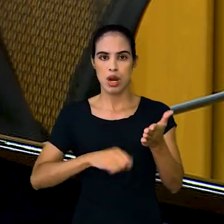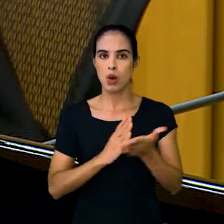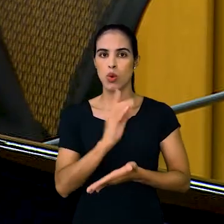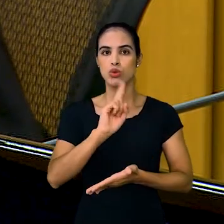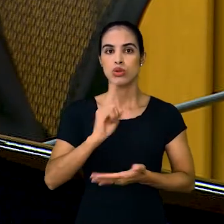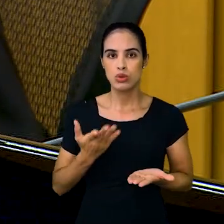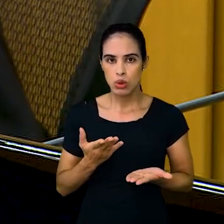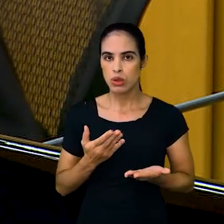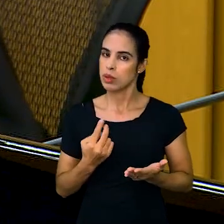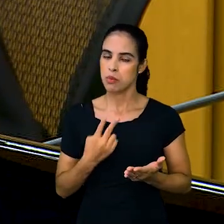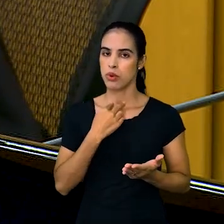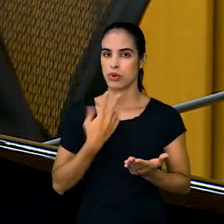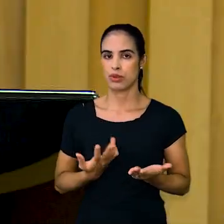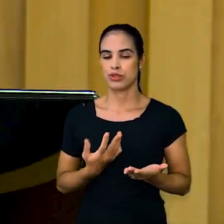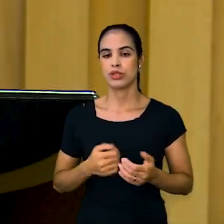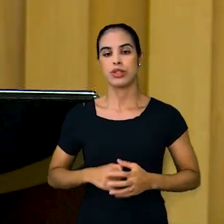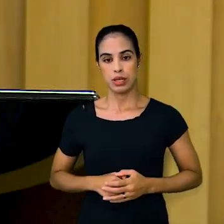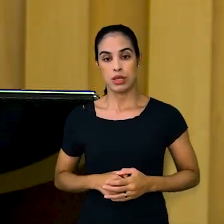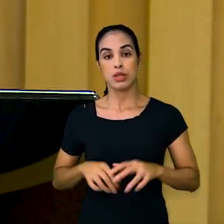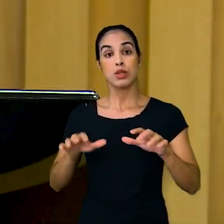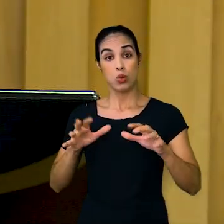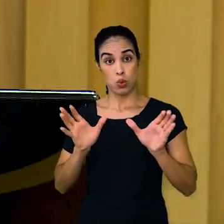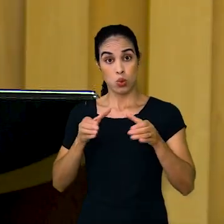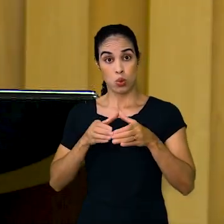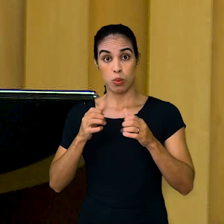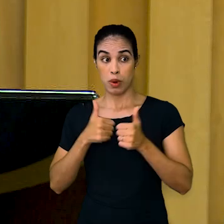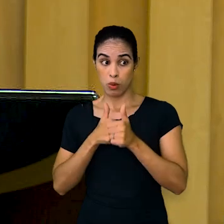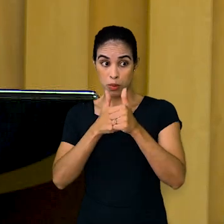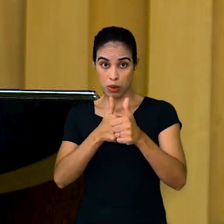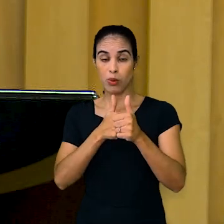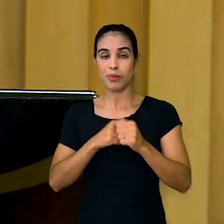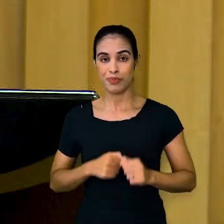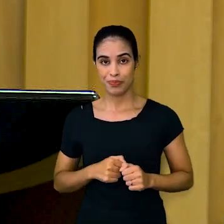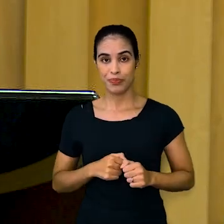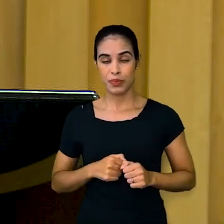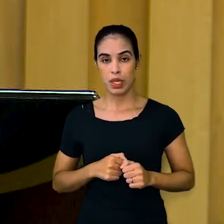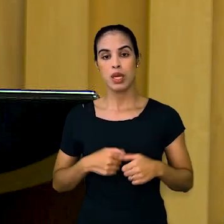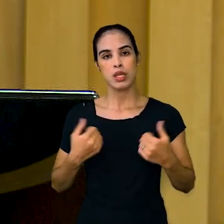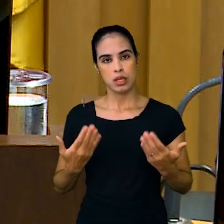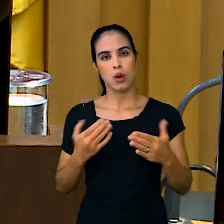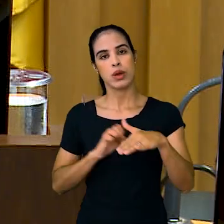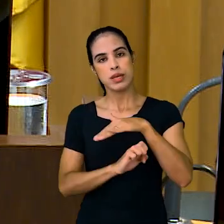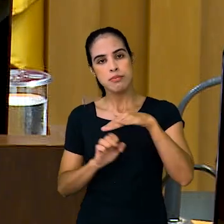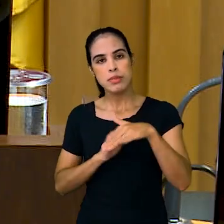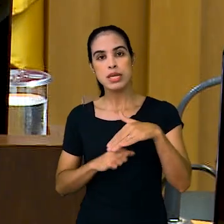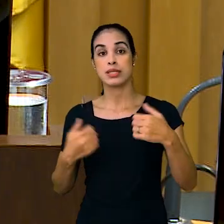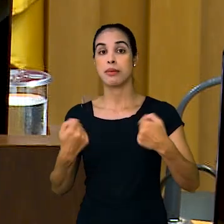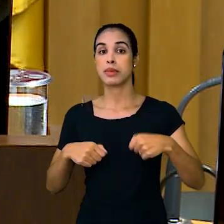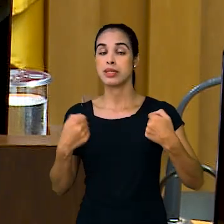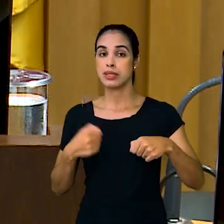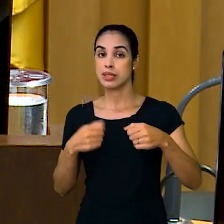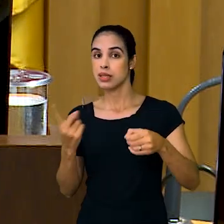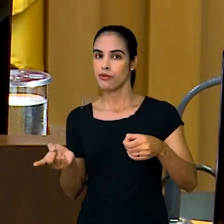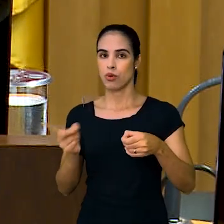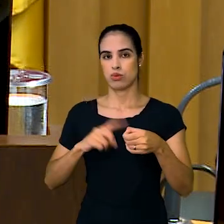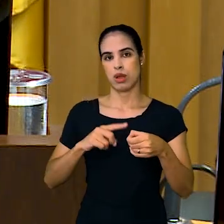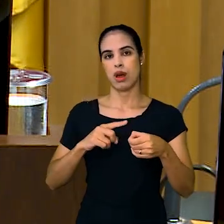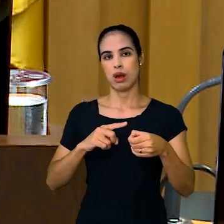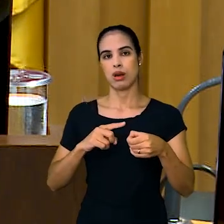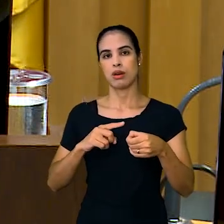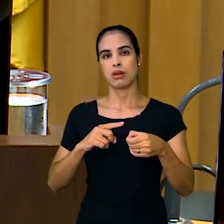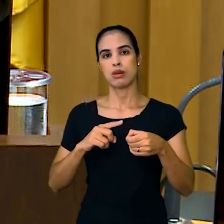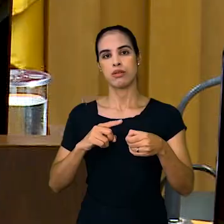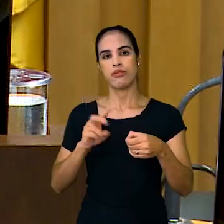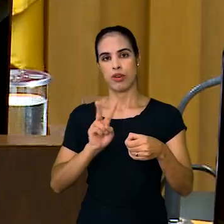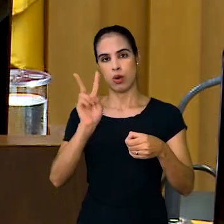da 4ª turma acompanharam o voto da relatora. Com a decisão, a empresa terá de devolver ao coordenador de controle os